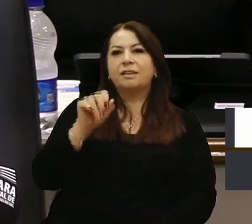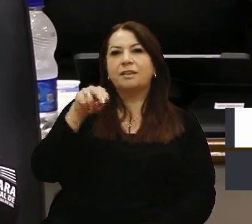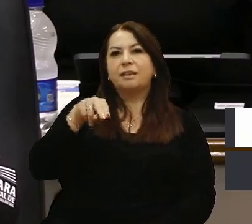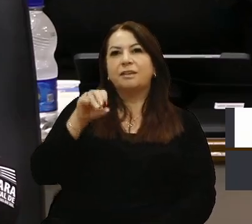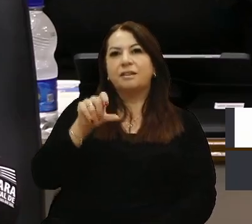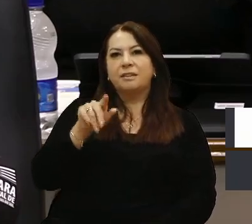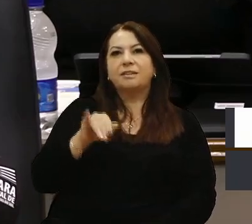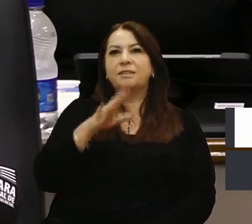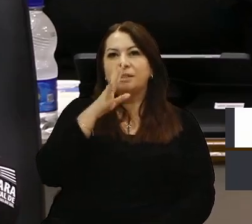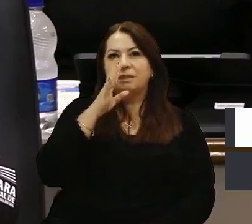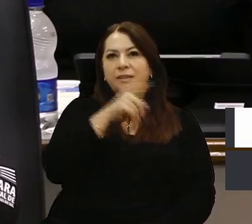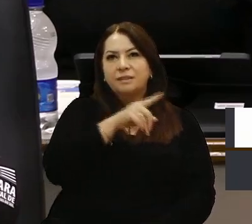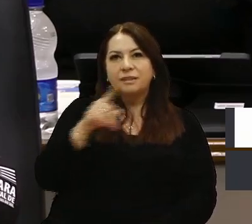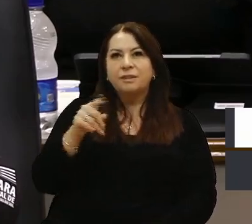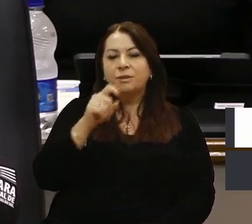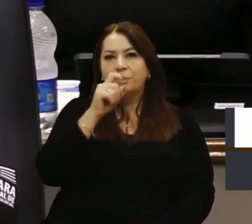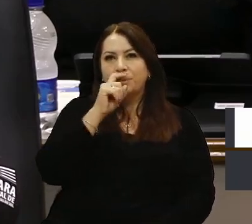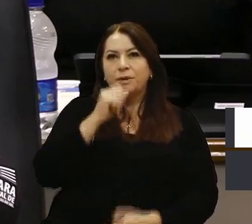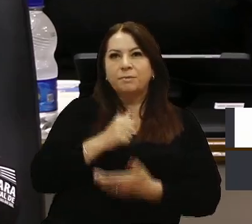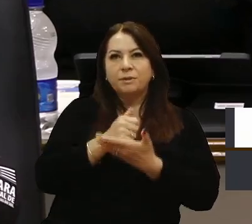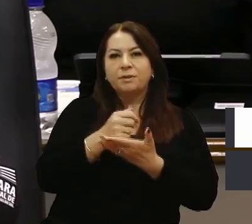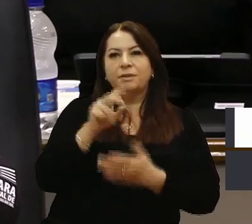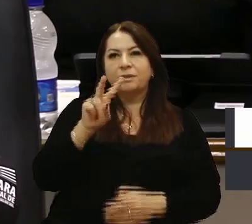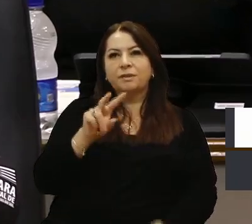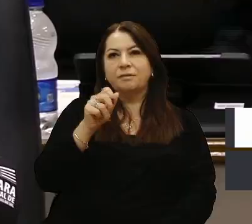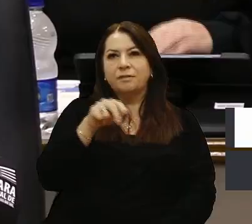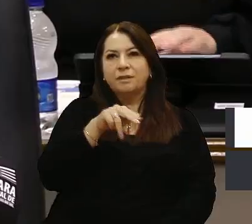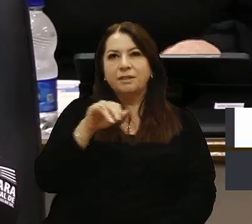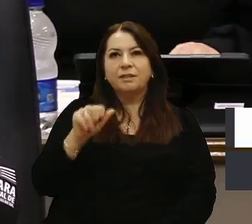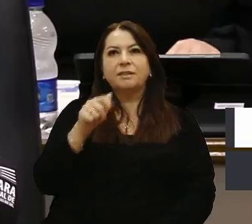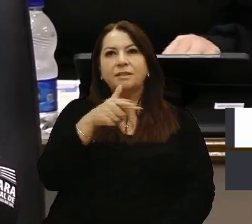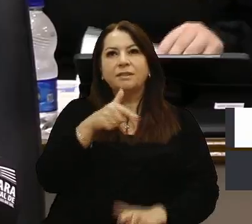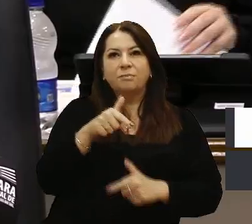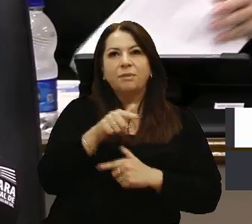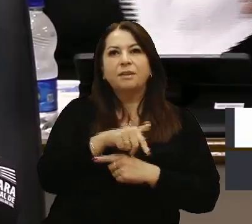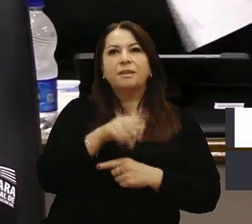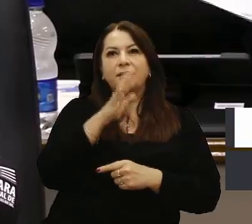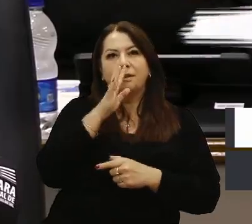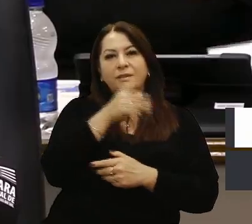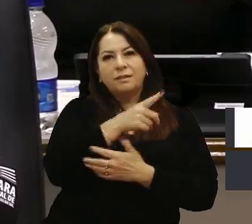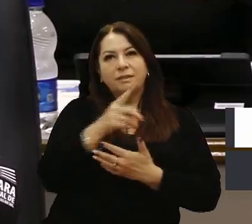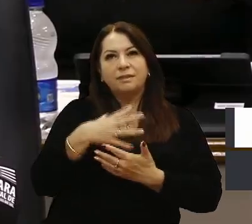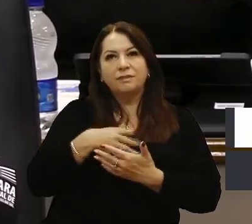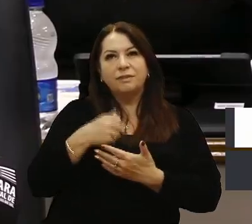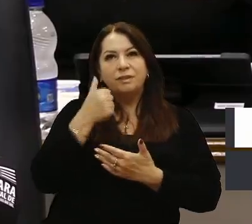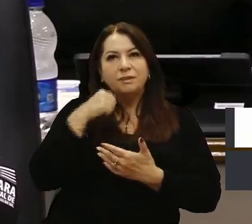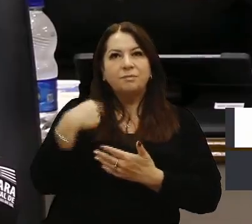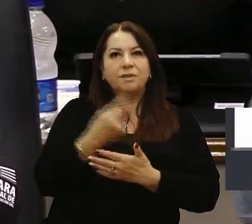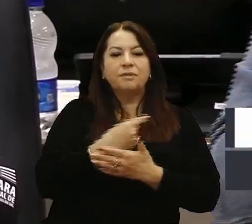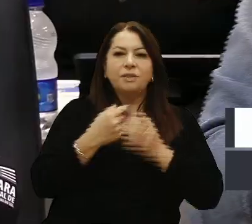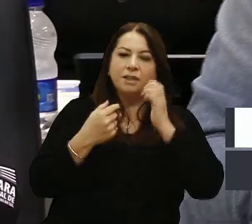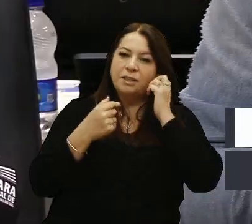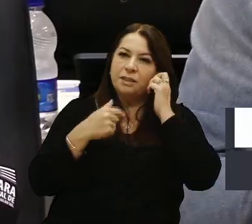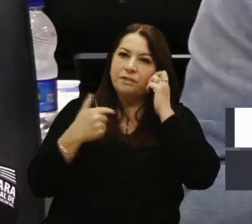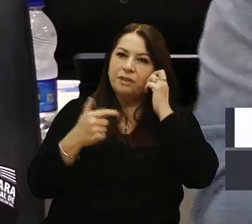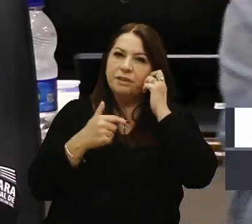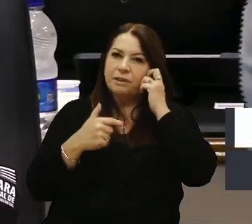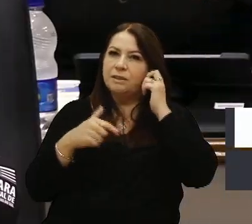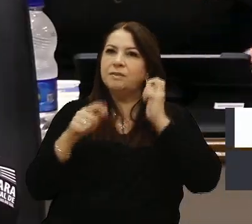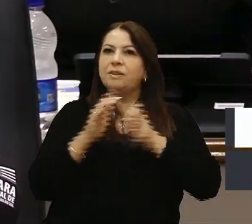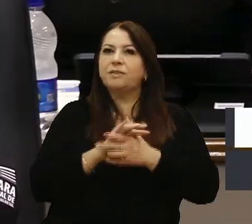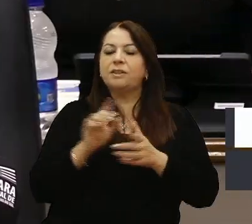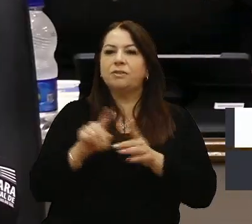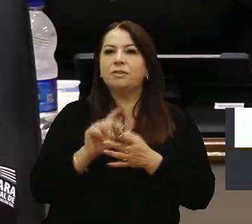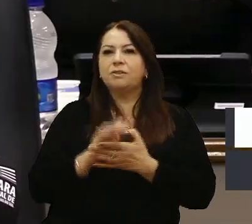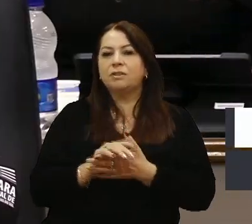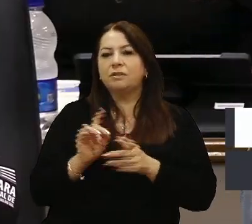hoje nos prestigiando, pai da nossa assessora Vanessa, que está aqui trabalhando. Vieram prestigiar o trabalho da filha e dos nossos vereadores aqui também na nossa Caxias. Não poderia